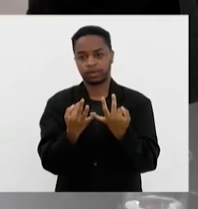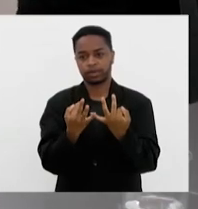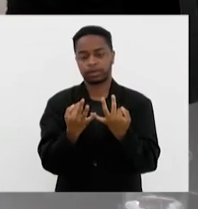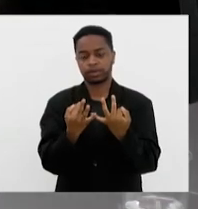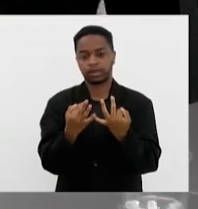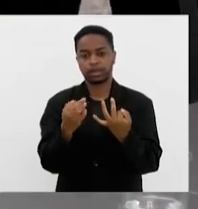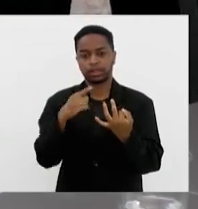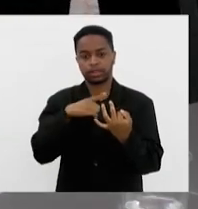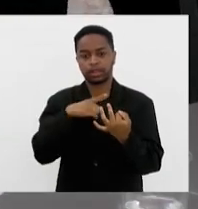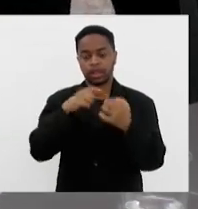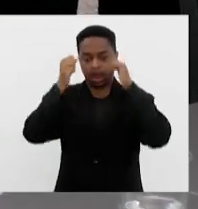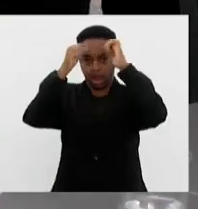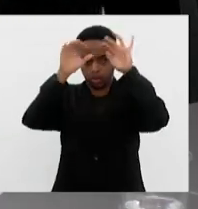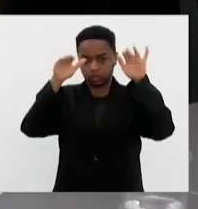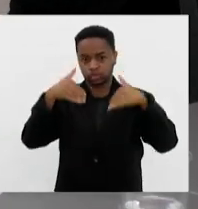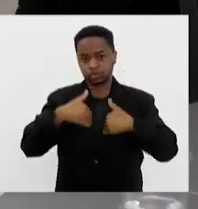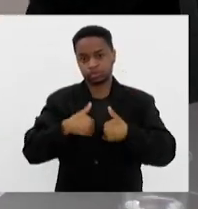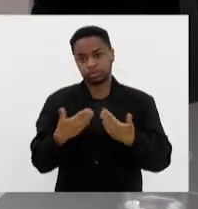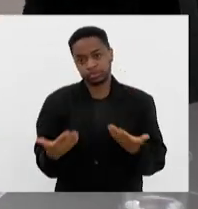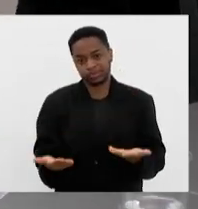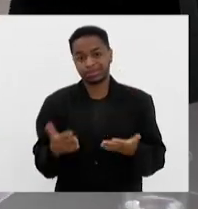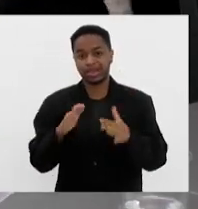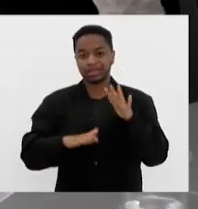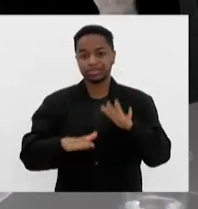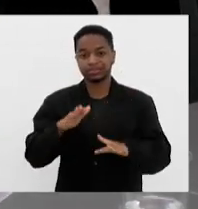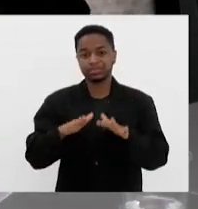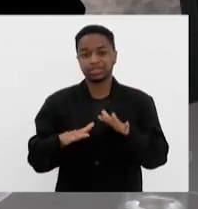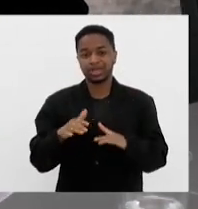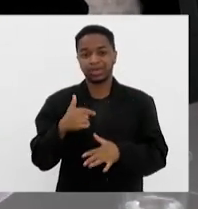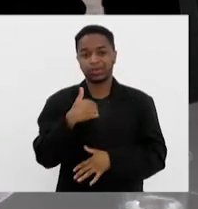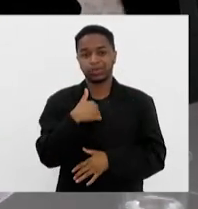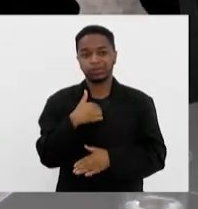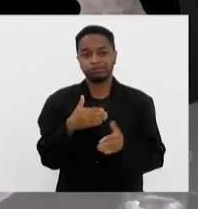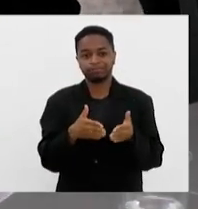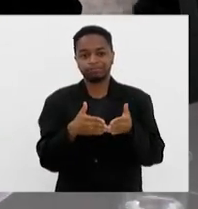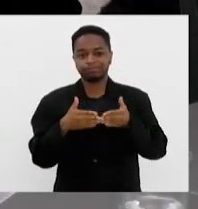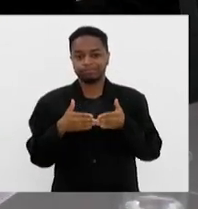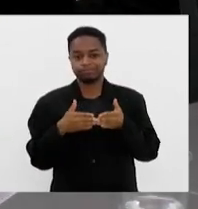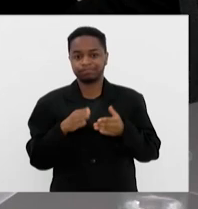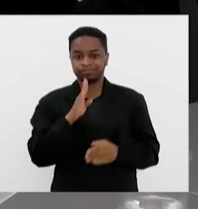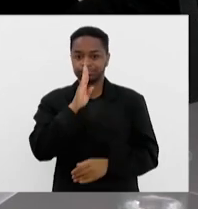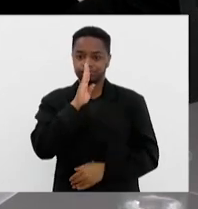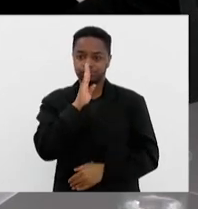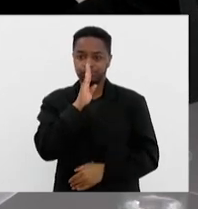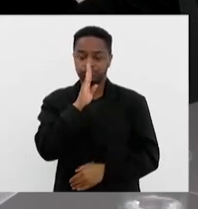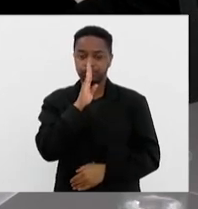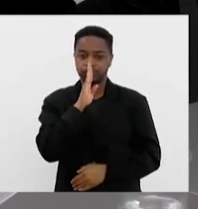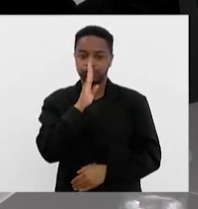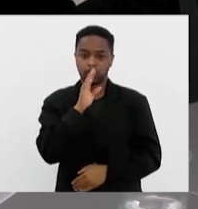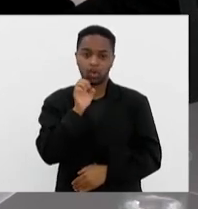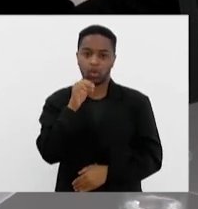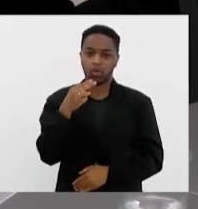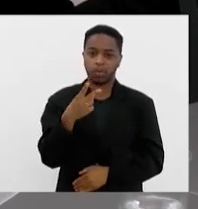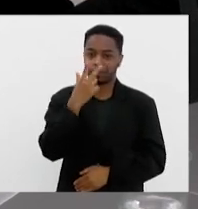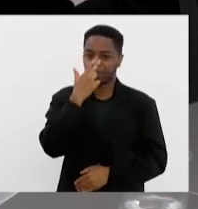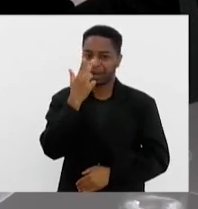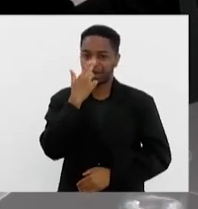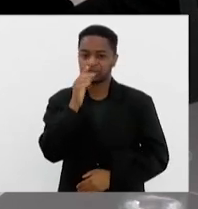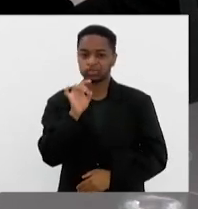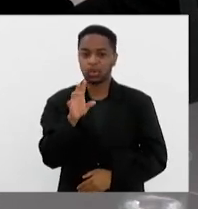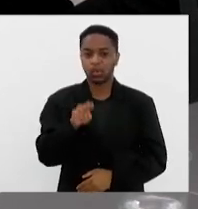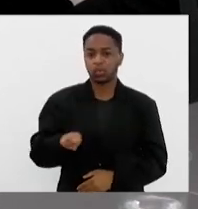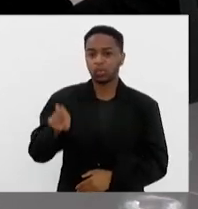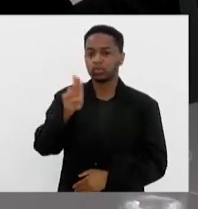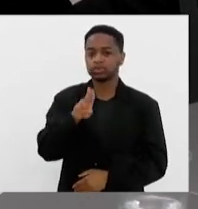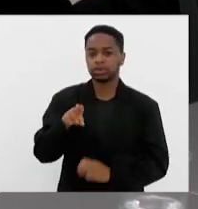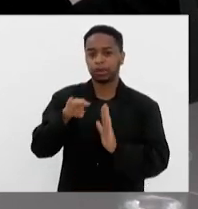transtorno de espectro autista, eu muitas vezes até me tolia por parecer em algum momento demagogia ou utilitarismo eleitoral